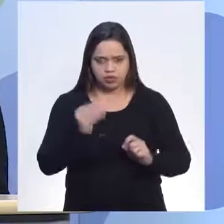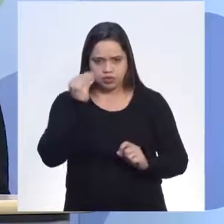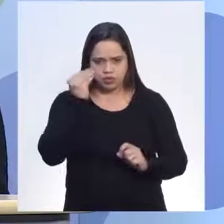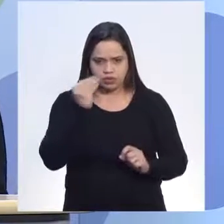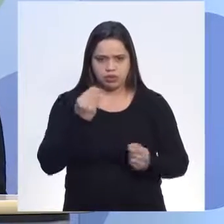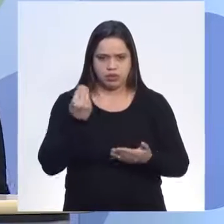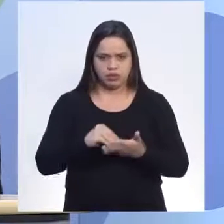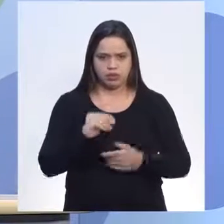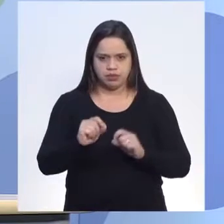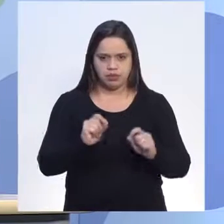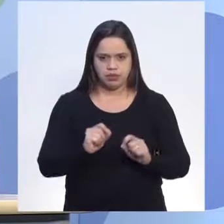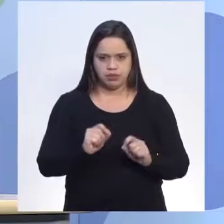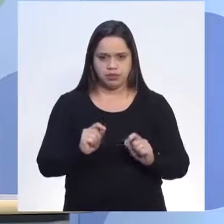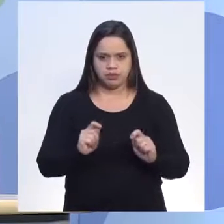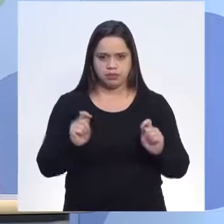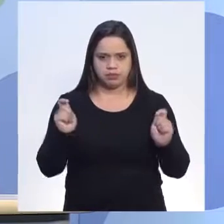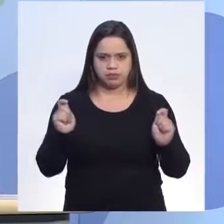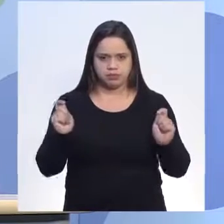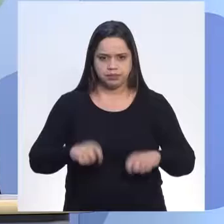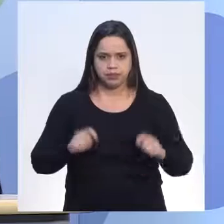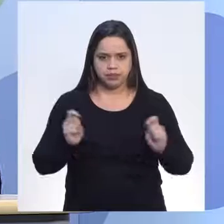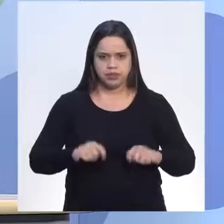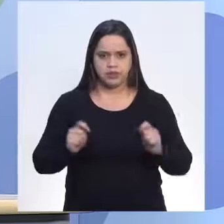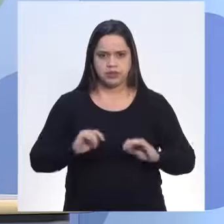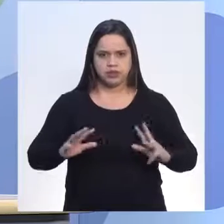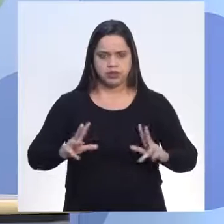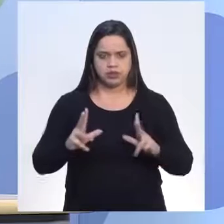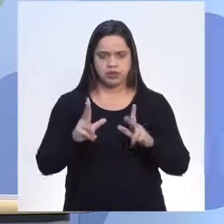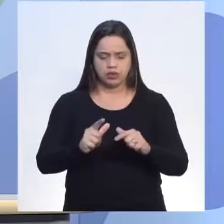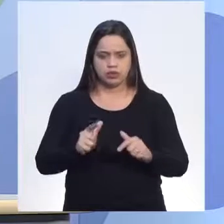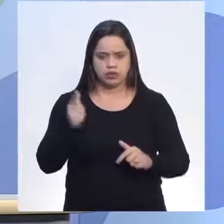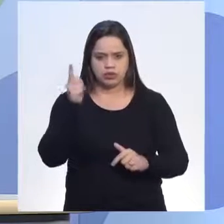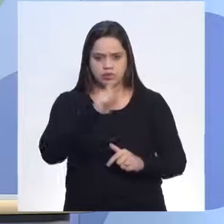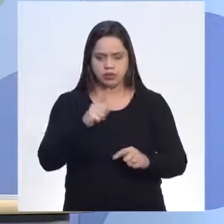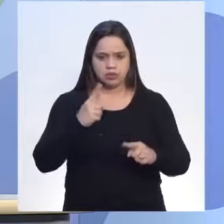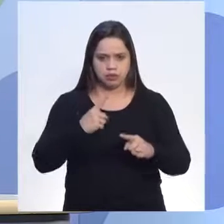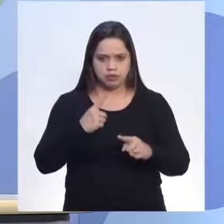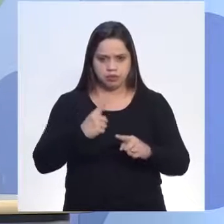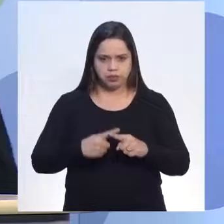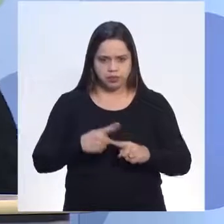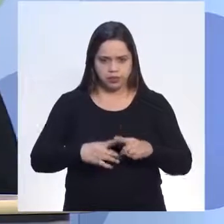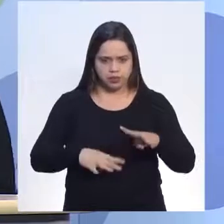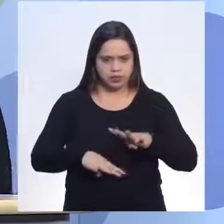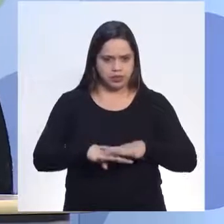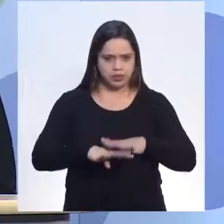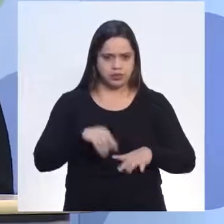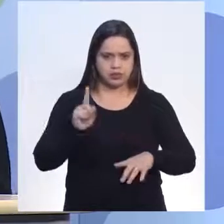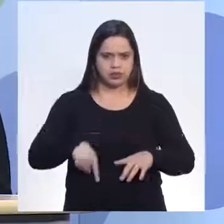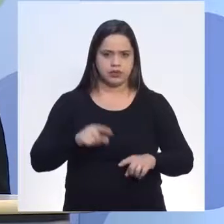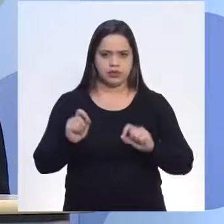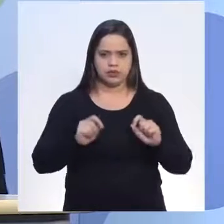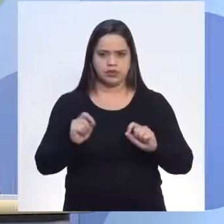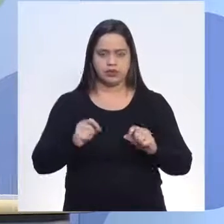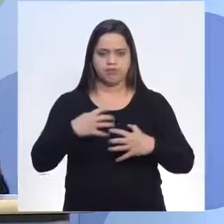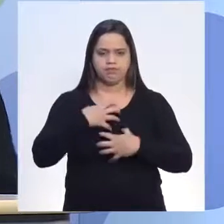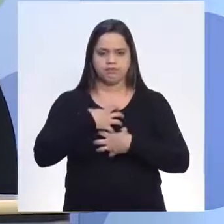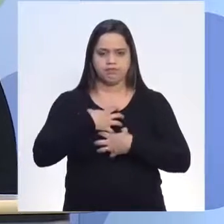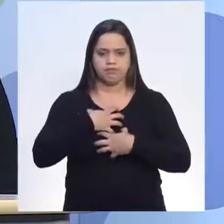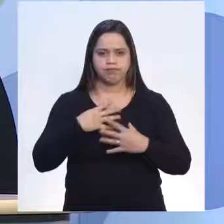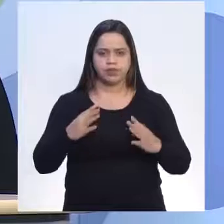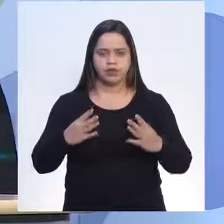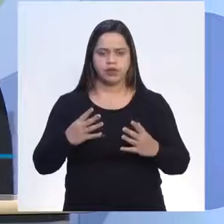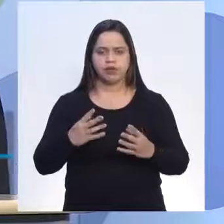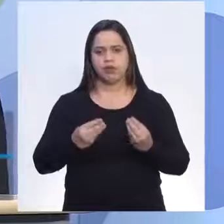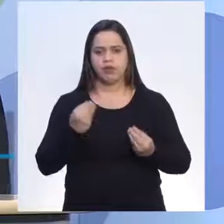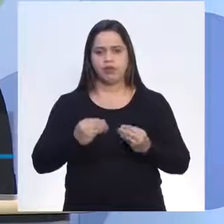para resolução. E, logicamente, né, matemática é aquela coisa da observação, você se sentir confortável com aquilo que você está fazendo. Acho que a parte